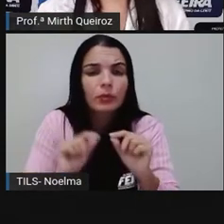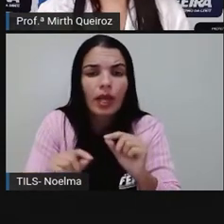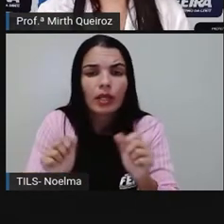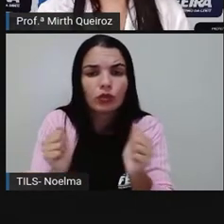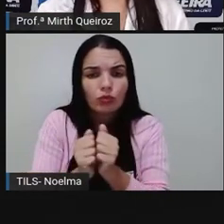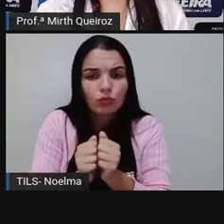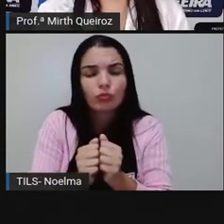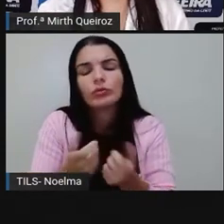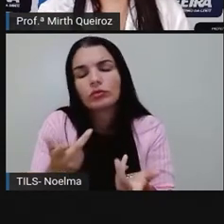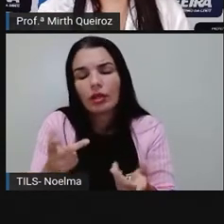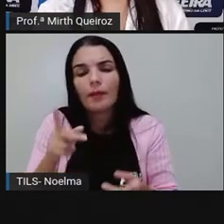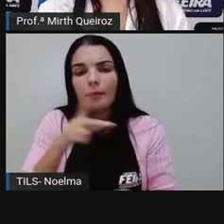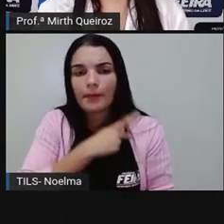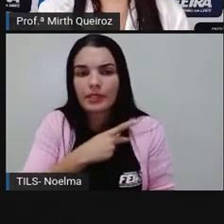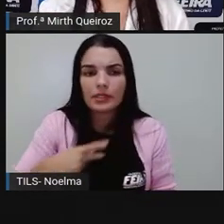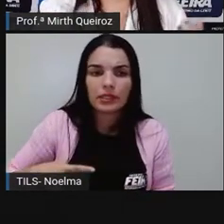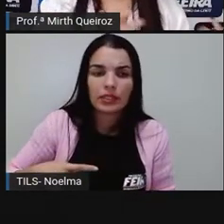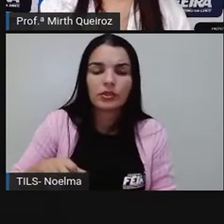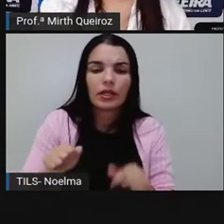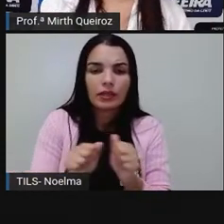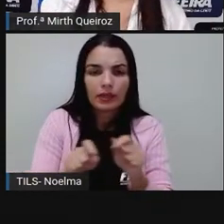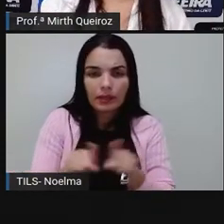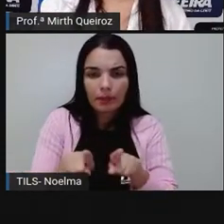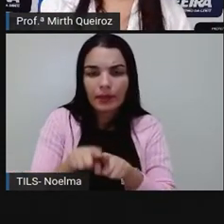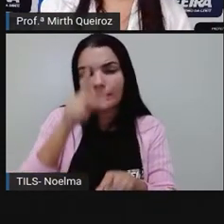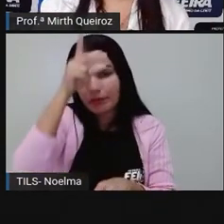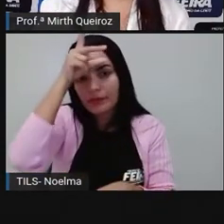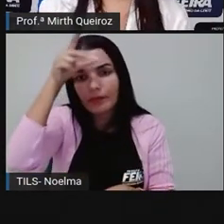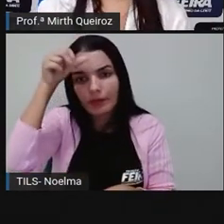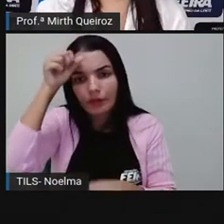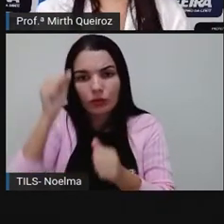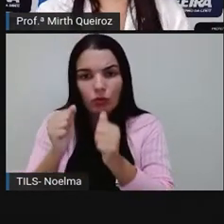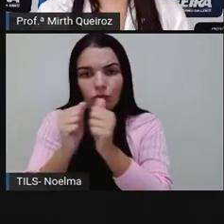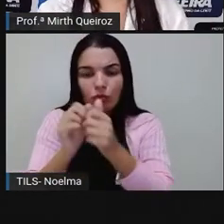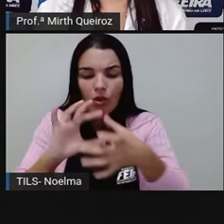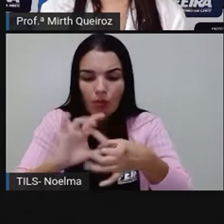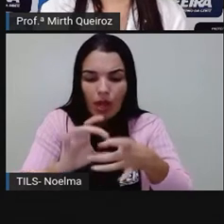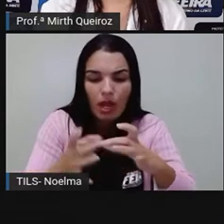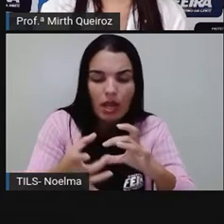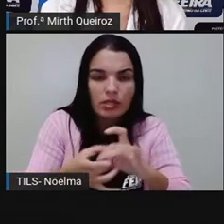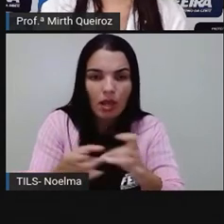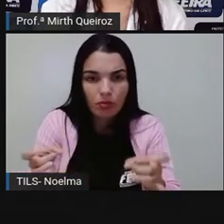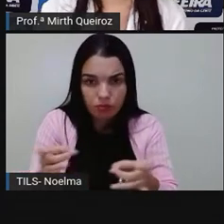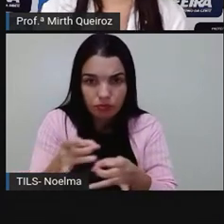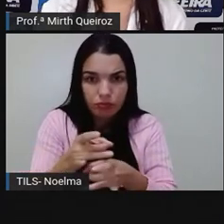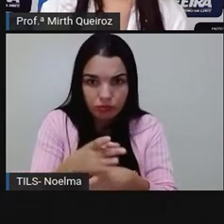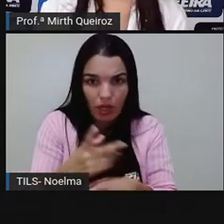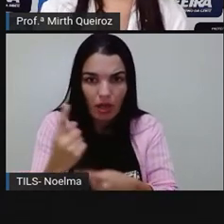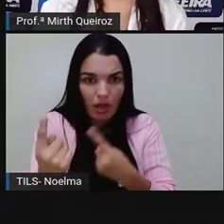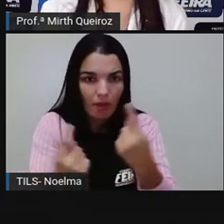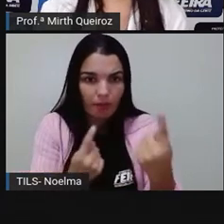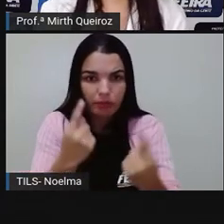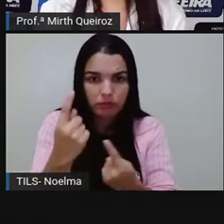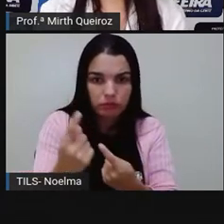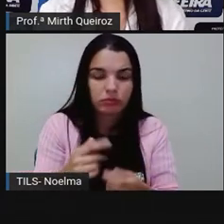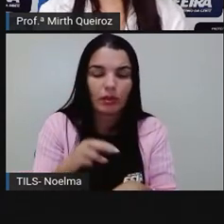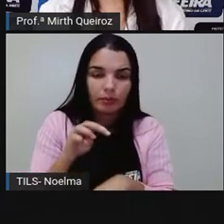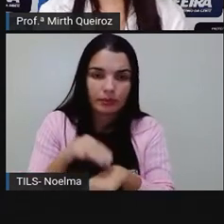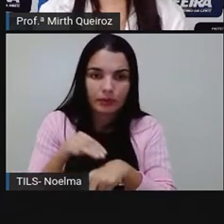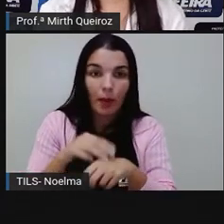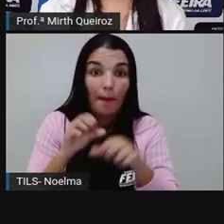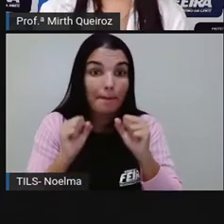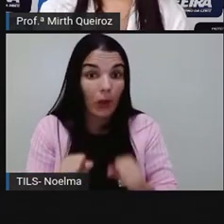os prefeitos também podem ter essa relação com o governador para tentar sanar algumas dificuldades de seus municípios. Pode propor